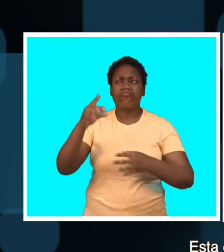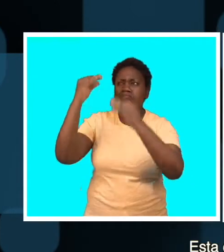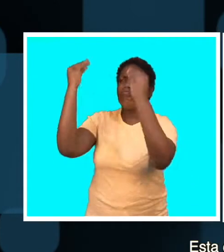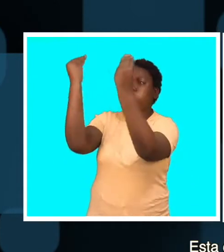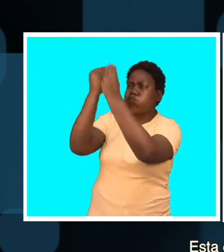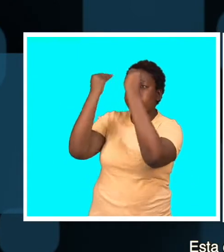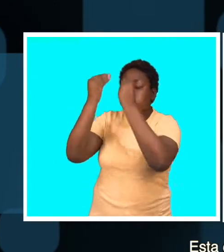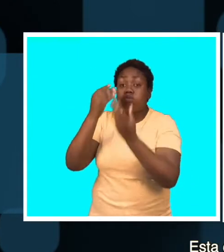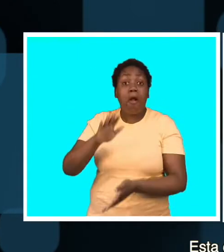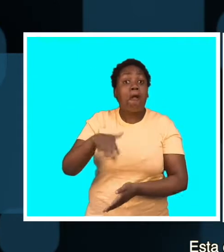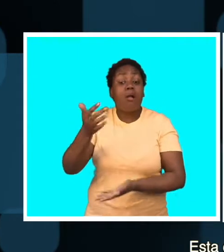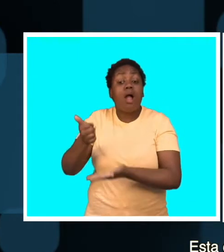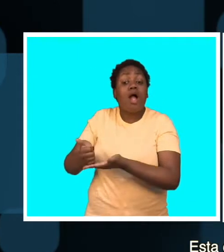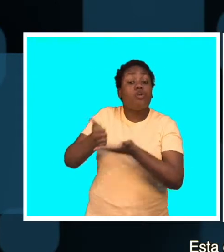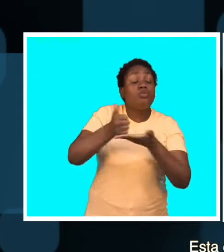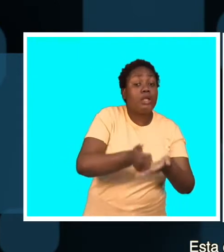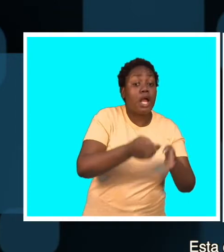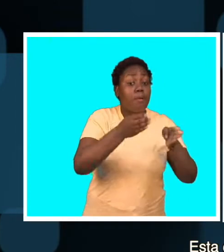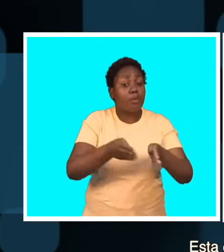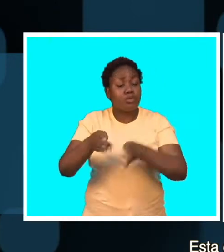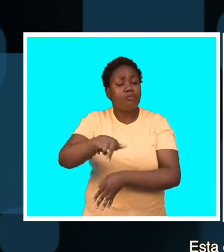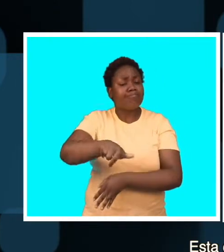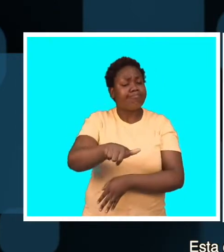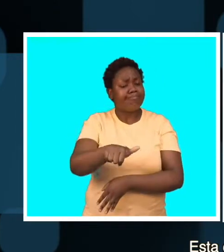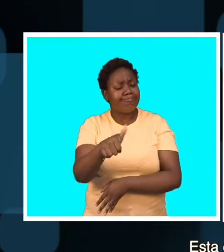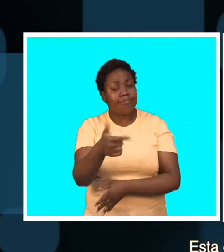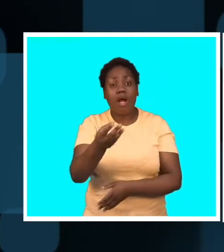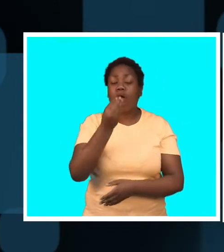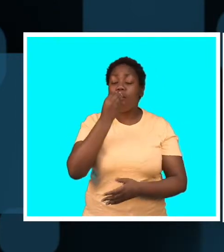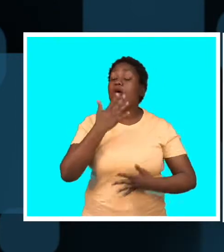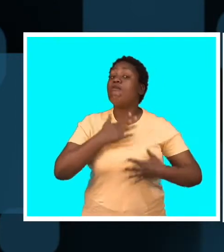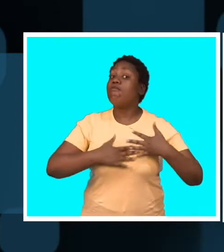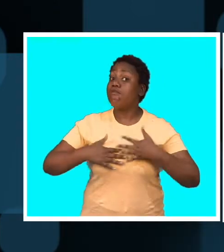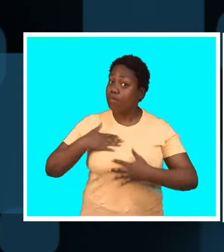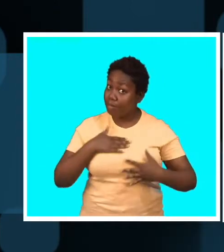Esta capacitação vai ajudar a melhorar os hábitos alimentares.